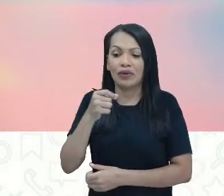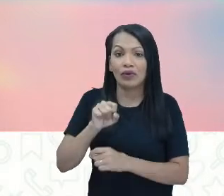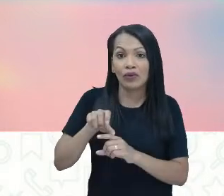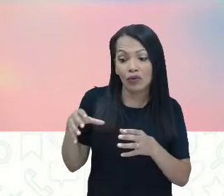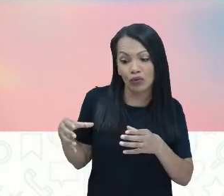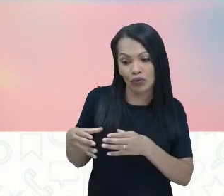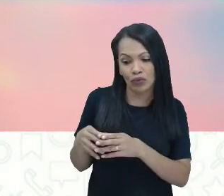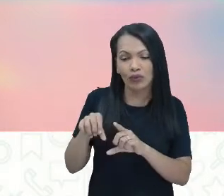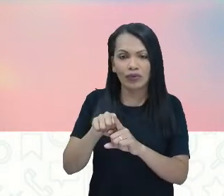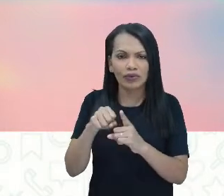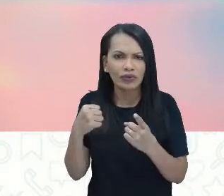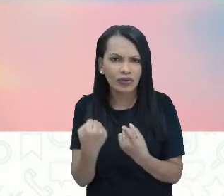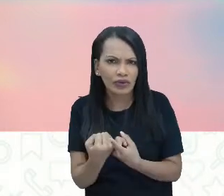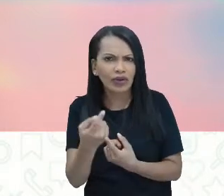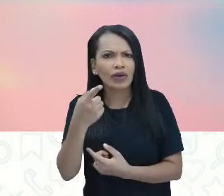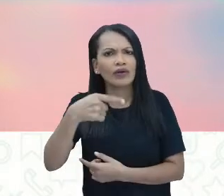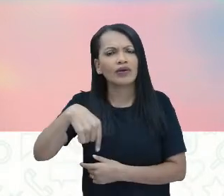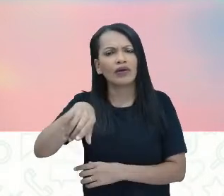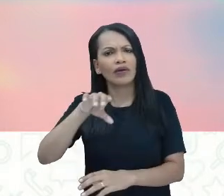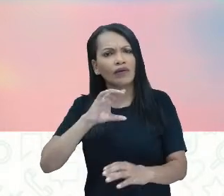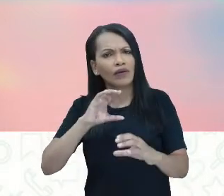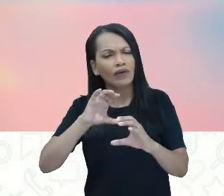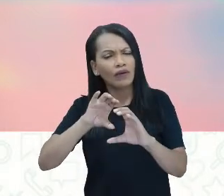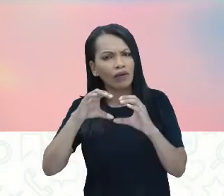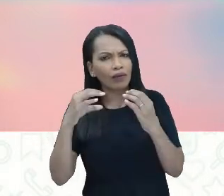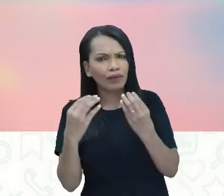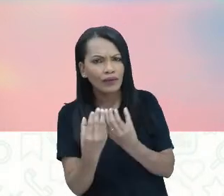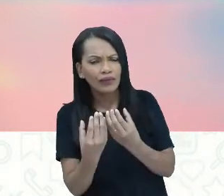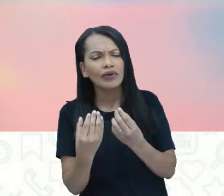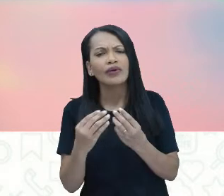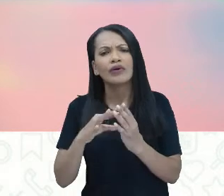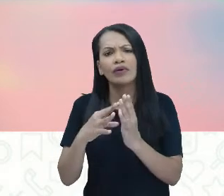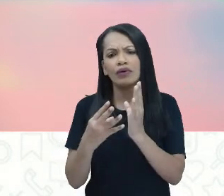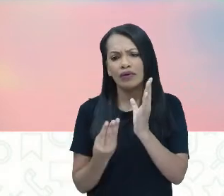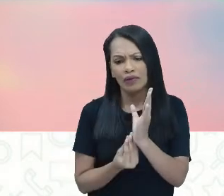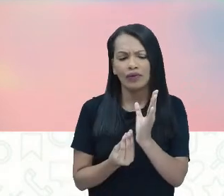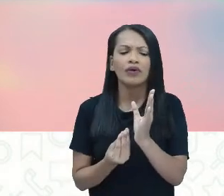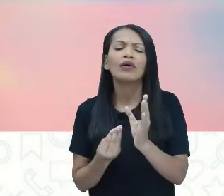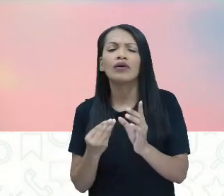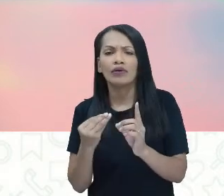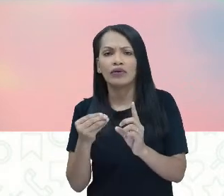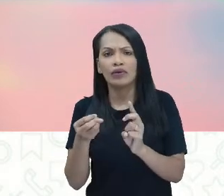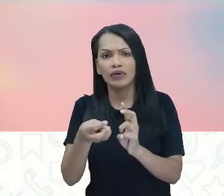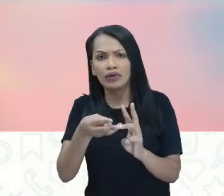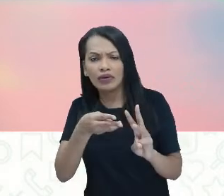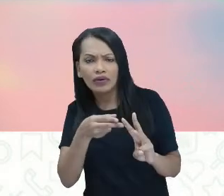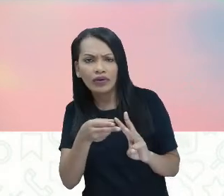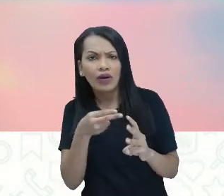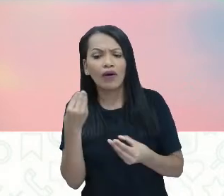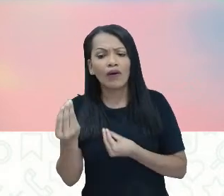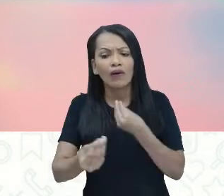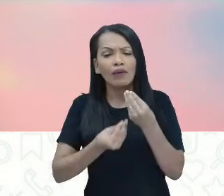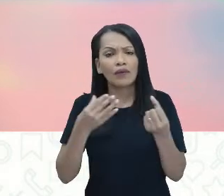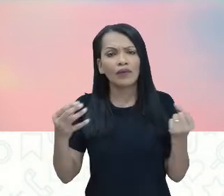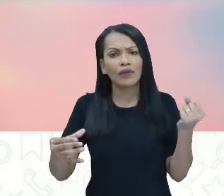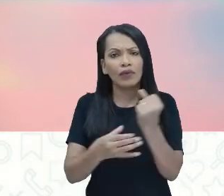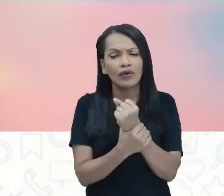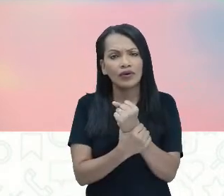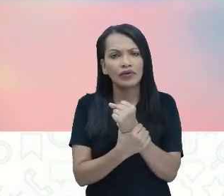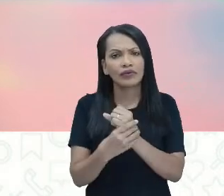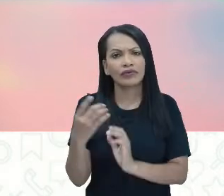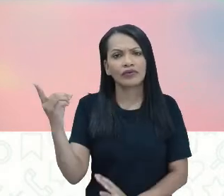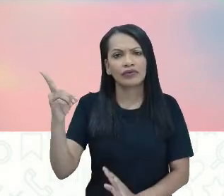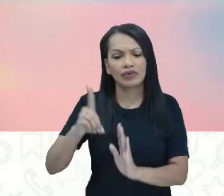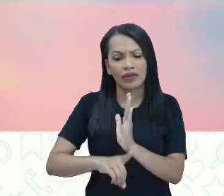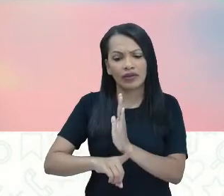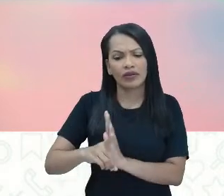E aí, né, essas comunidades aí, quilombolas, indígenas, como garantir o direito real,